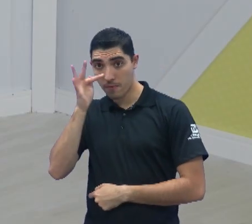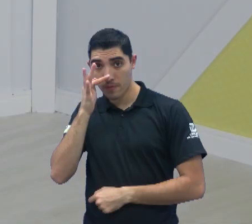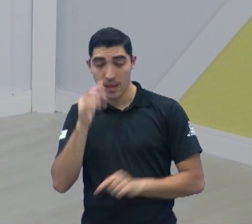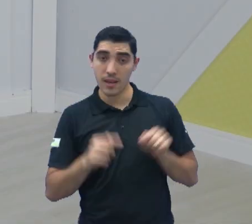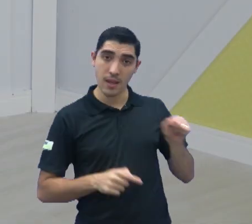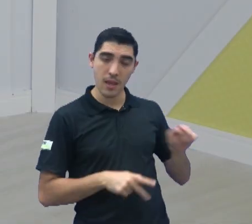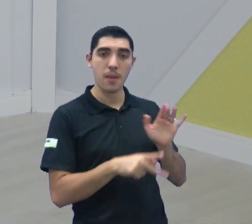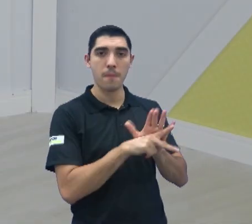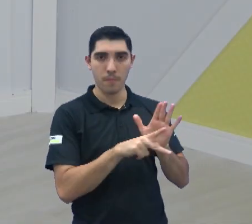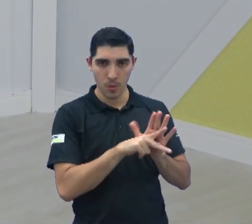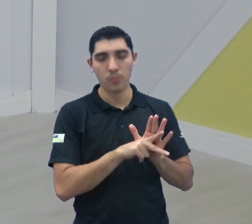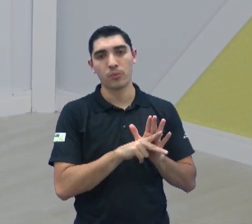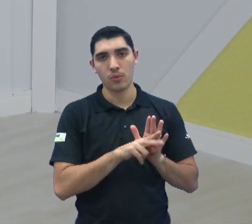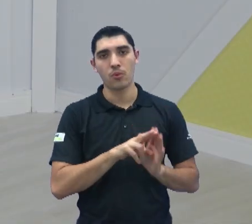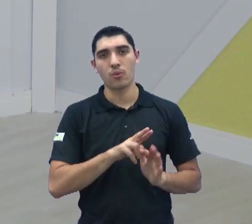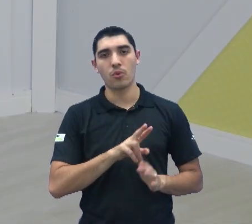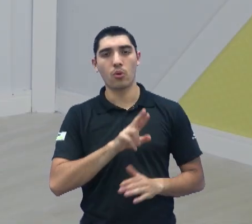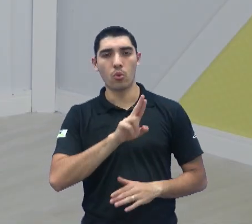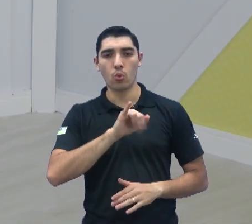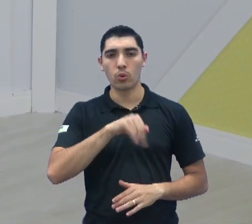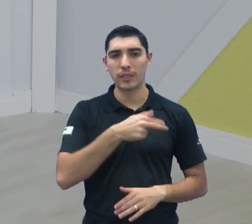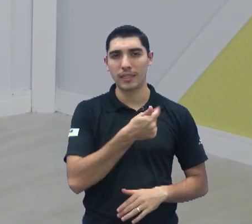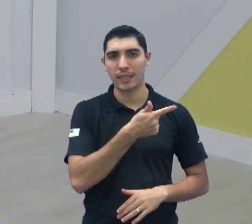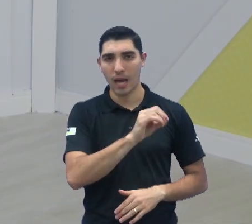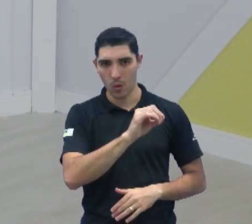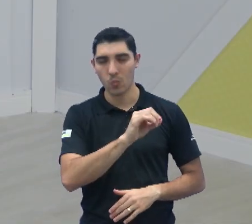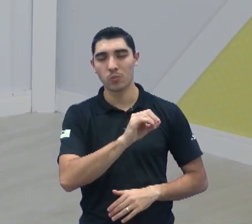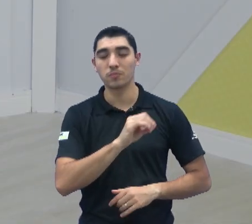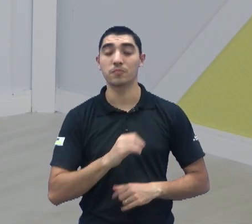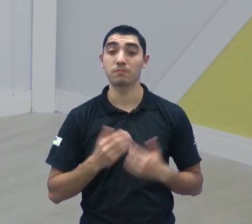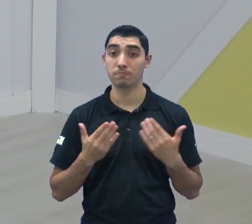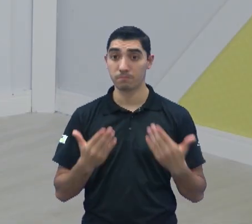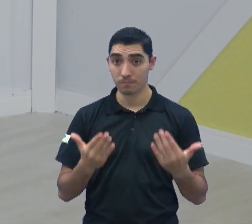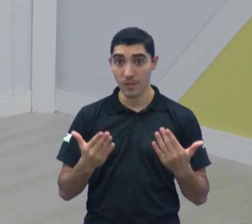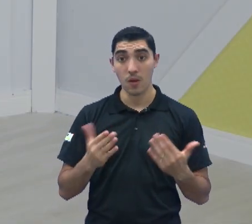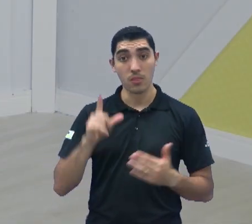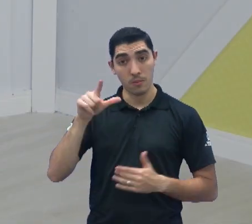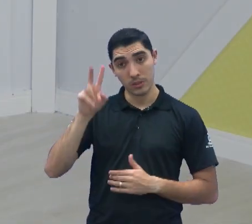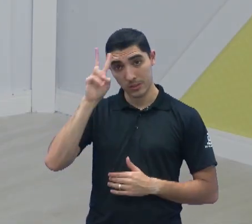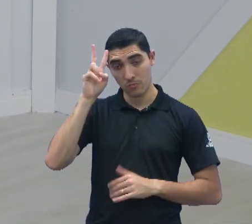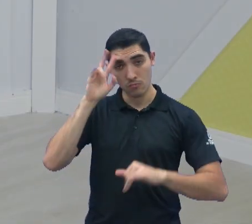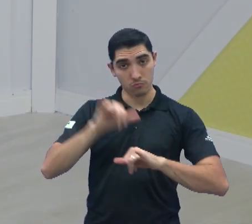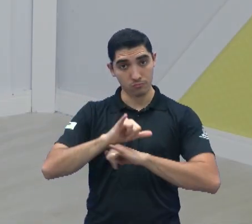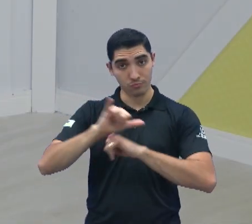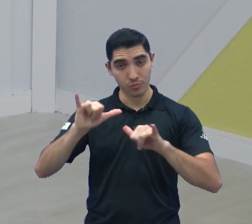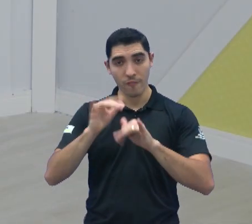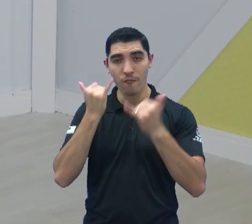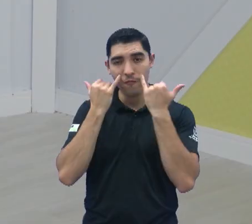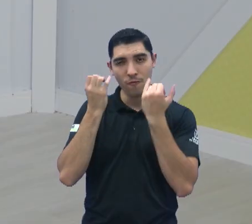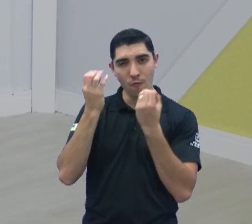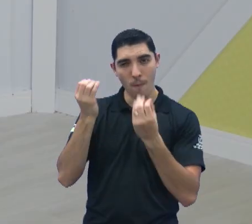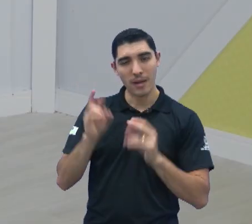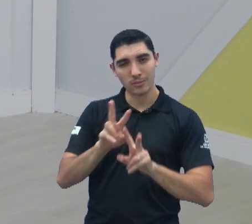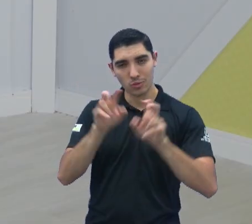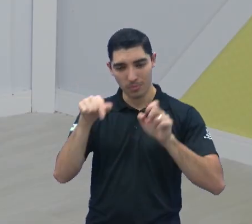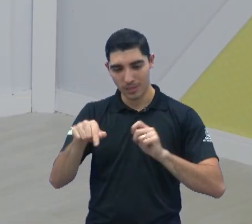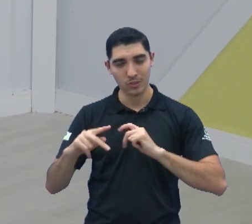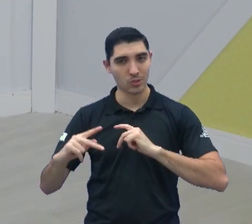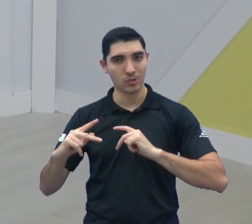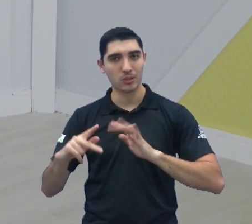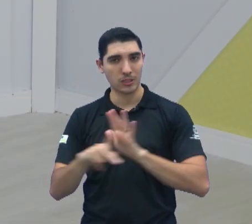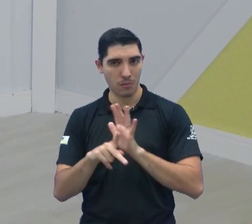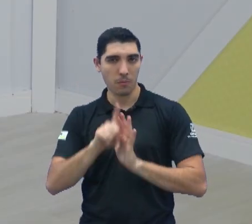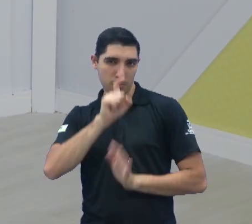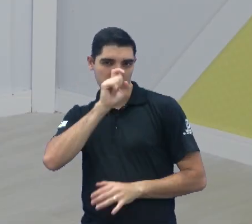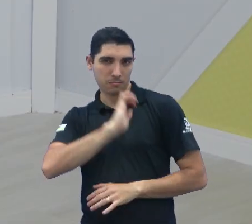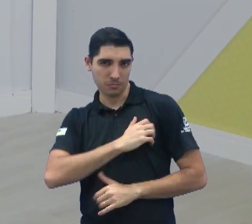João, que é o 4º colocado, tá certo? Segunda-feira, obviamente, todos os detalhes do jogo de ida do São José dentro dessas quartas de